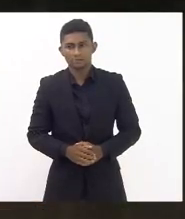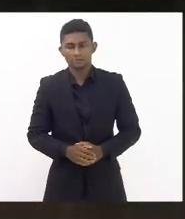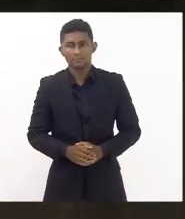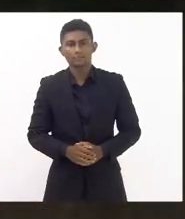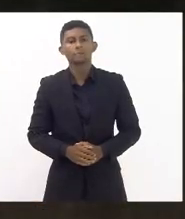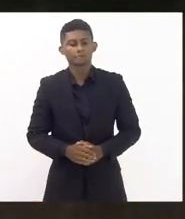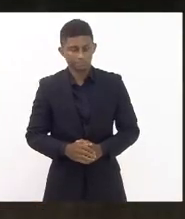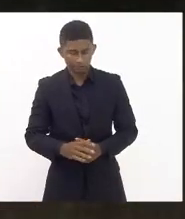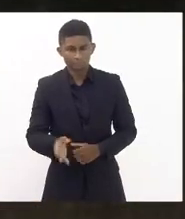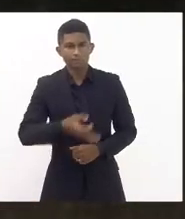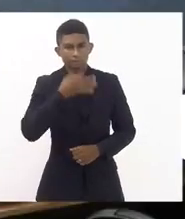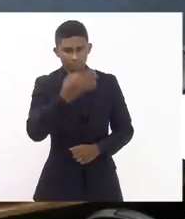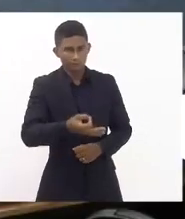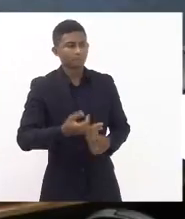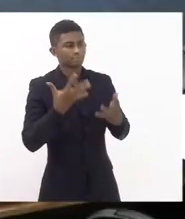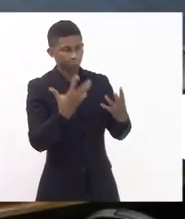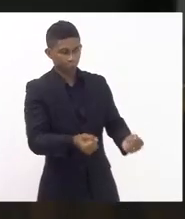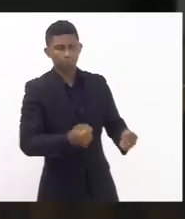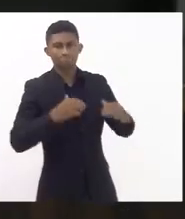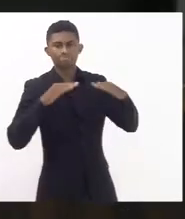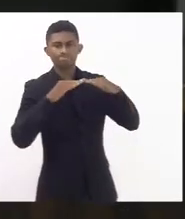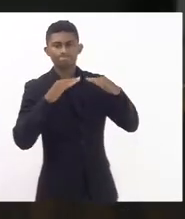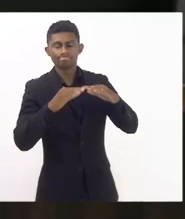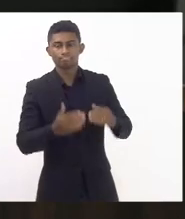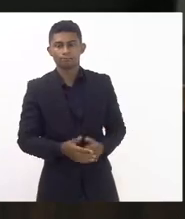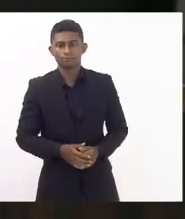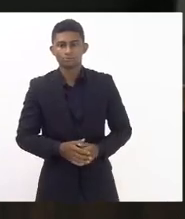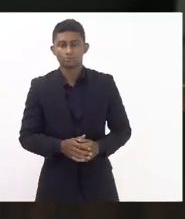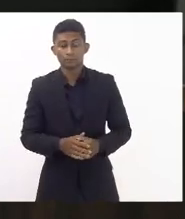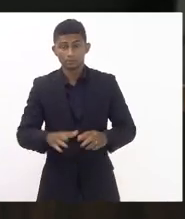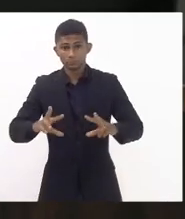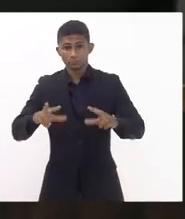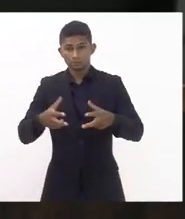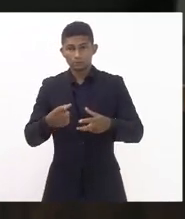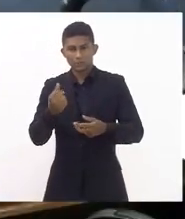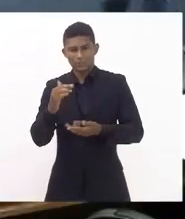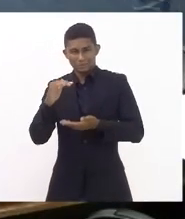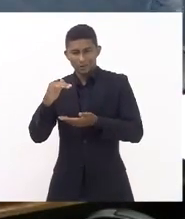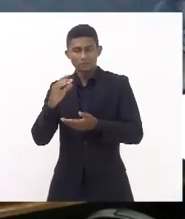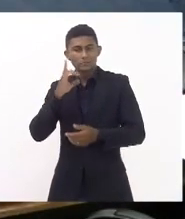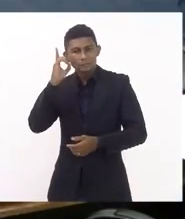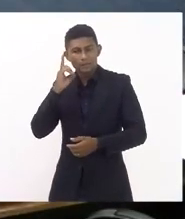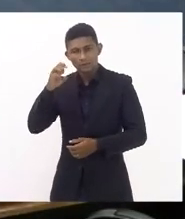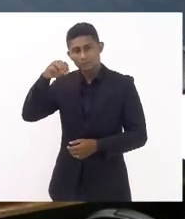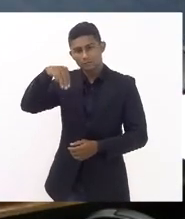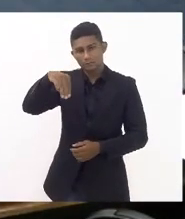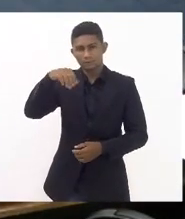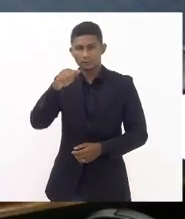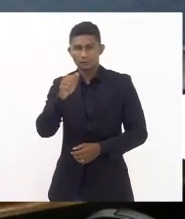Parecer favorável. Pela Comissão de Orçamento, deputado Márcio Pacheco.